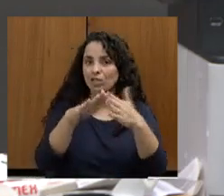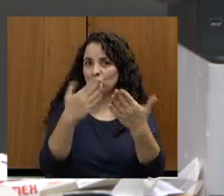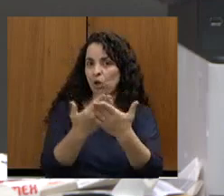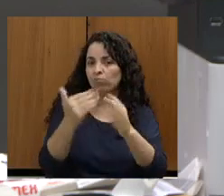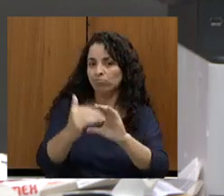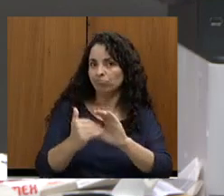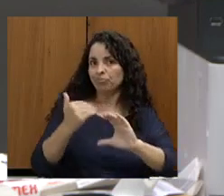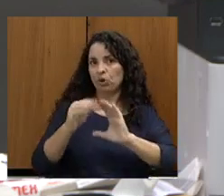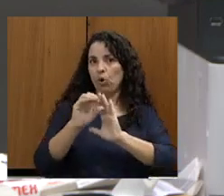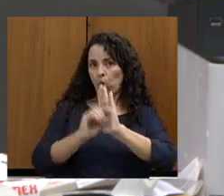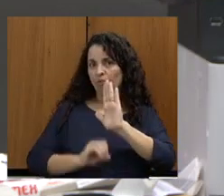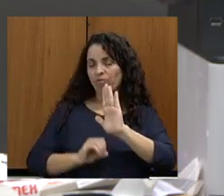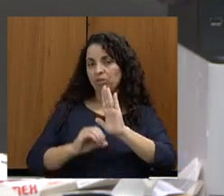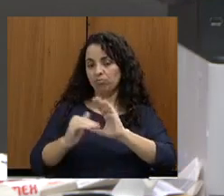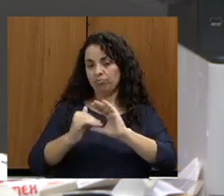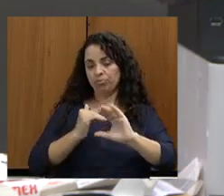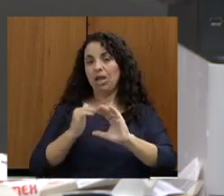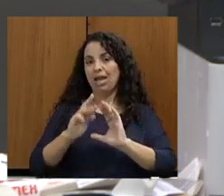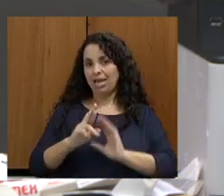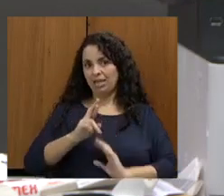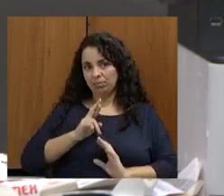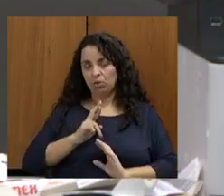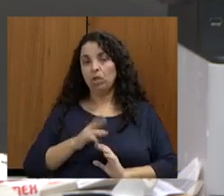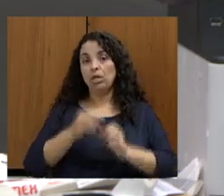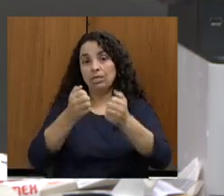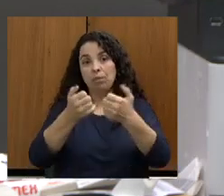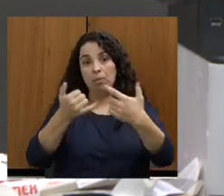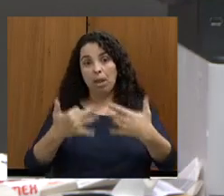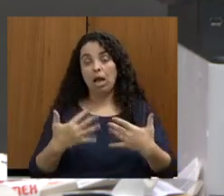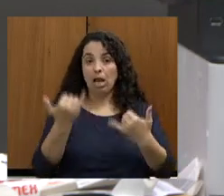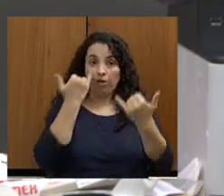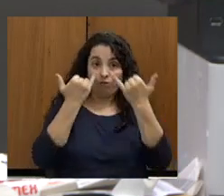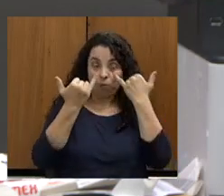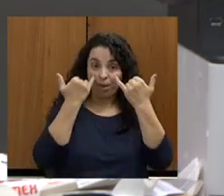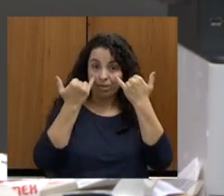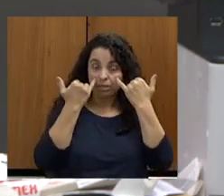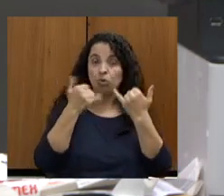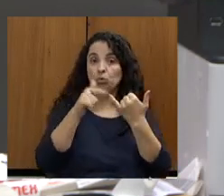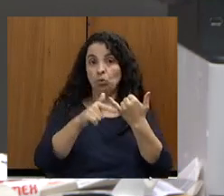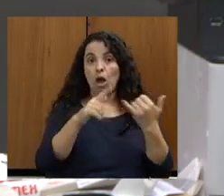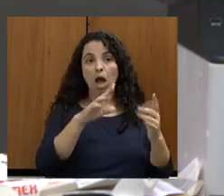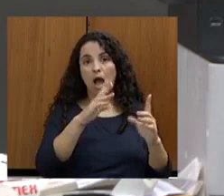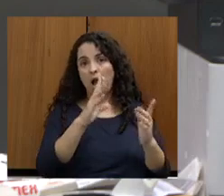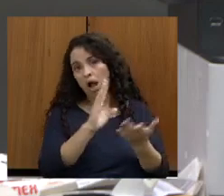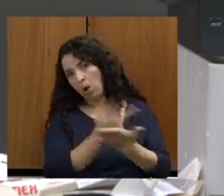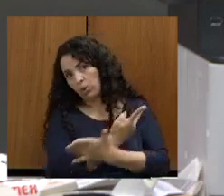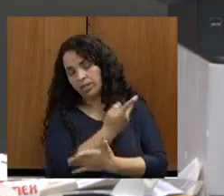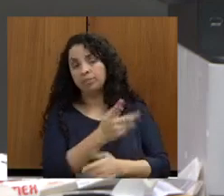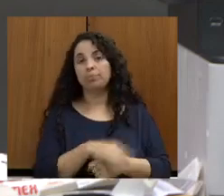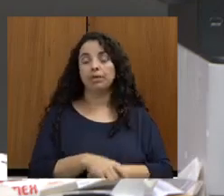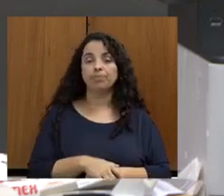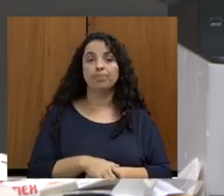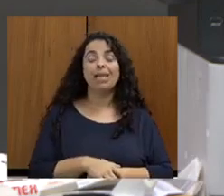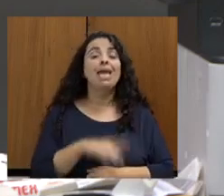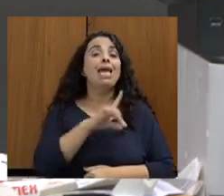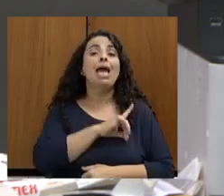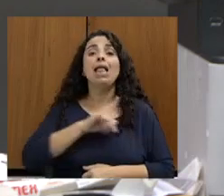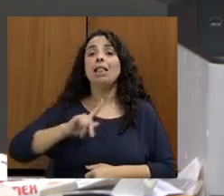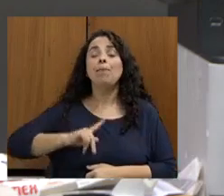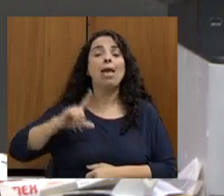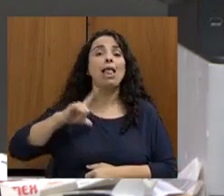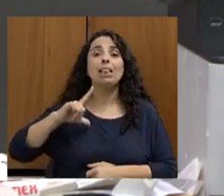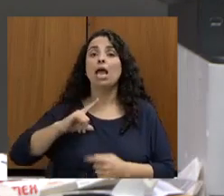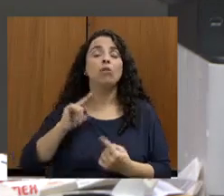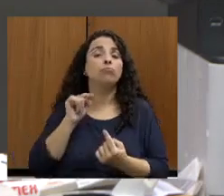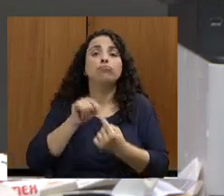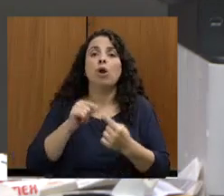respeito do caso. A gente tem como função, a Defensoria tem como função, além da função de prestar assistência